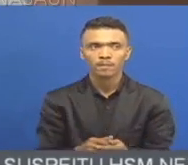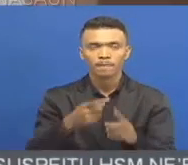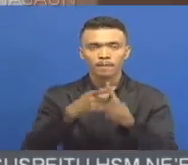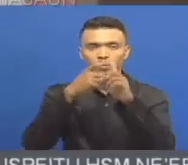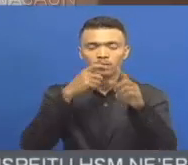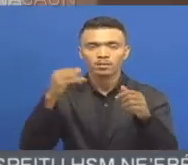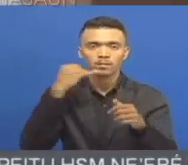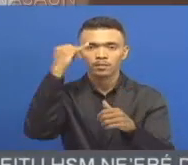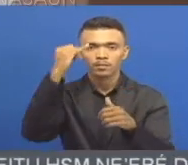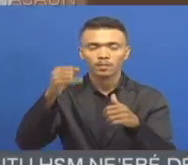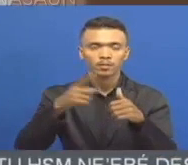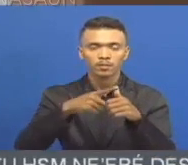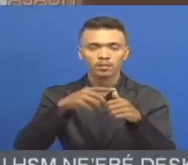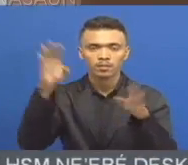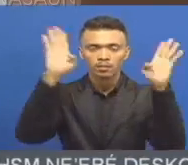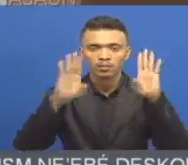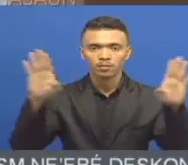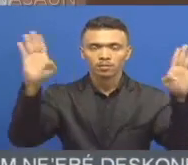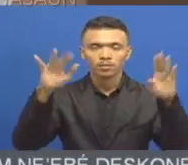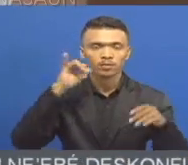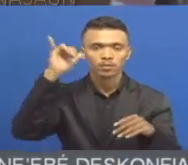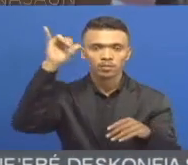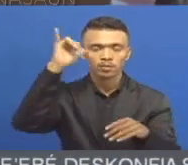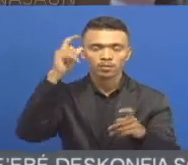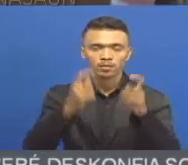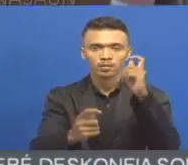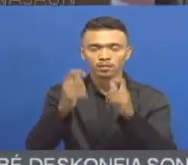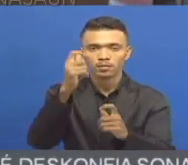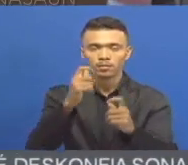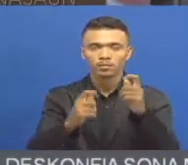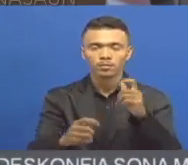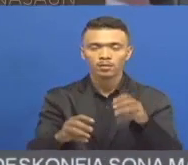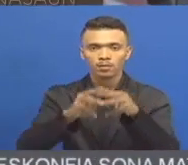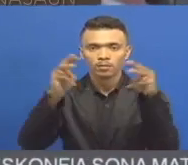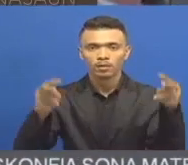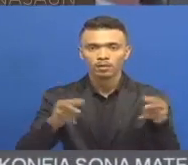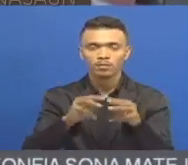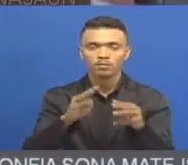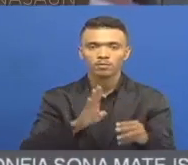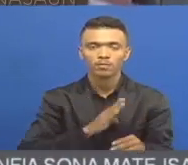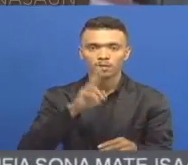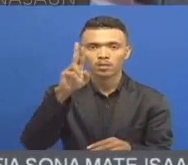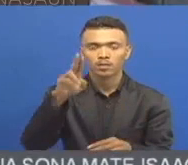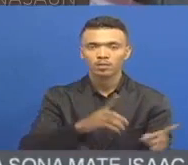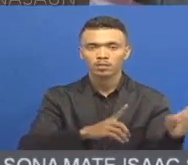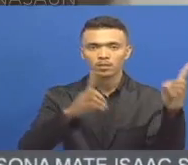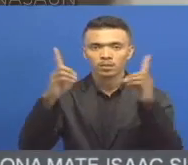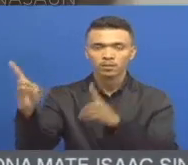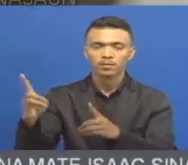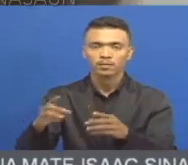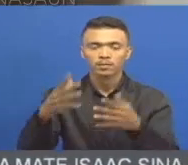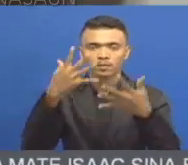Lihusi, primeiro interrogatório e é domingo Orsei, Tribunal Judiciário Primeira Instância Município Balcão aplica medida